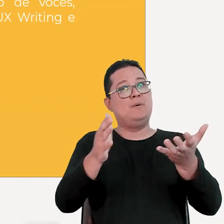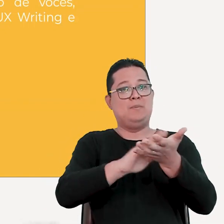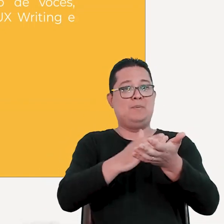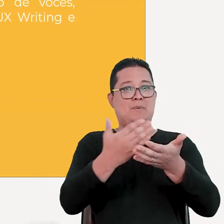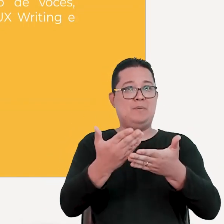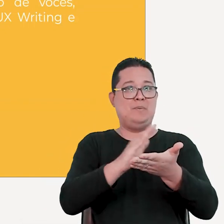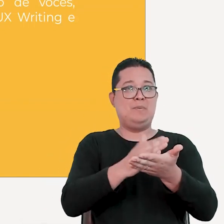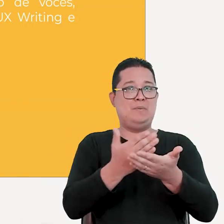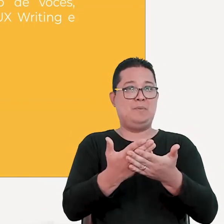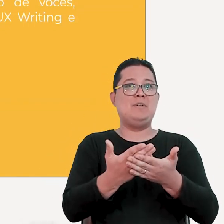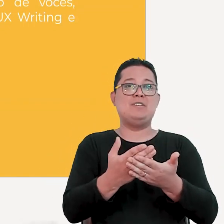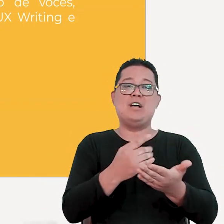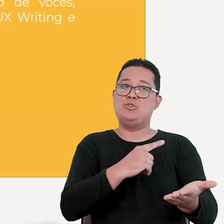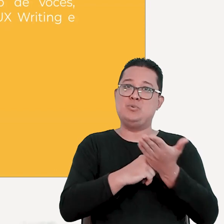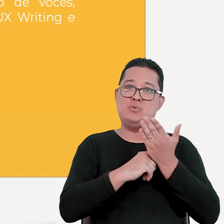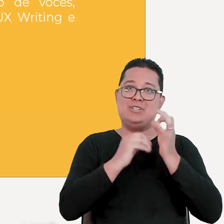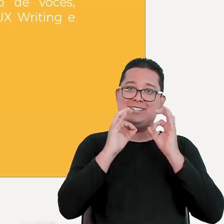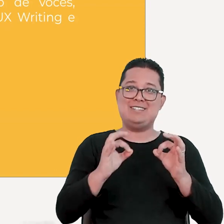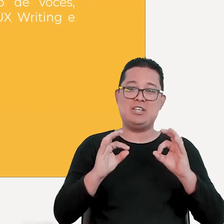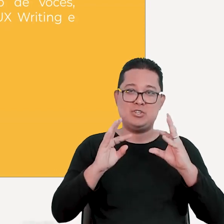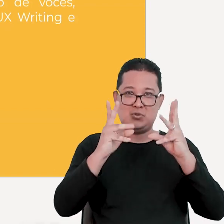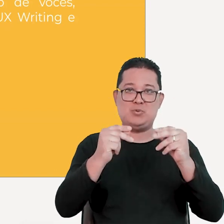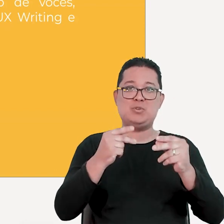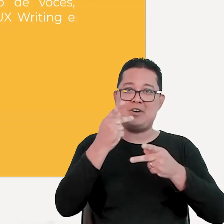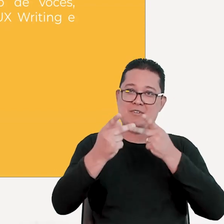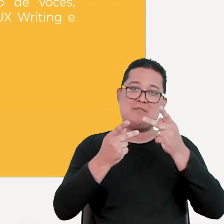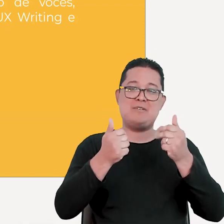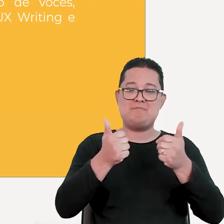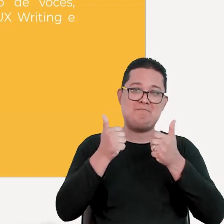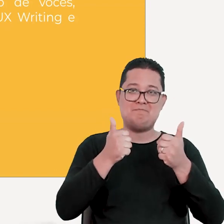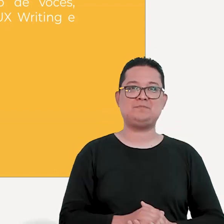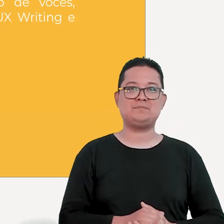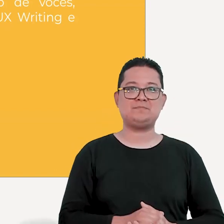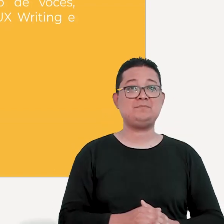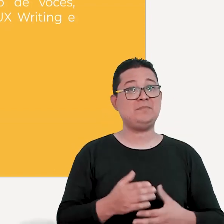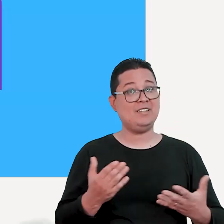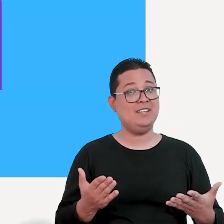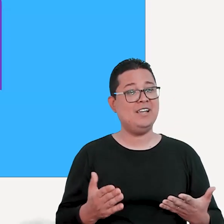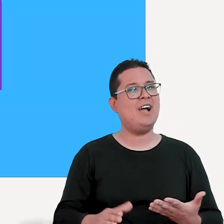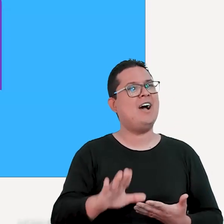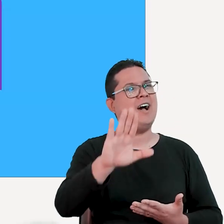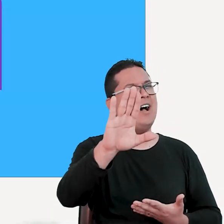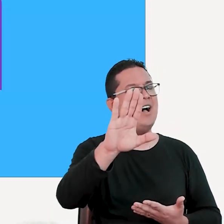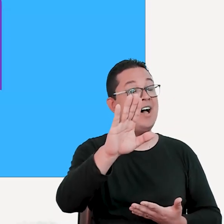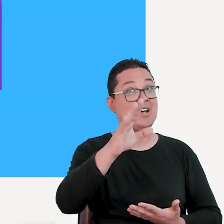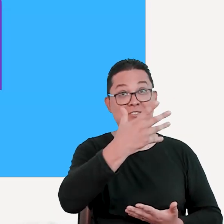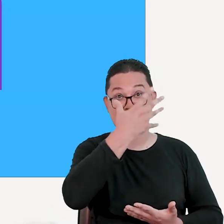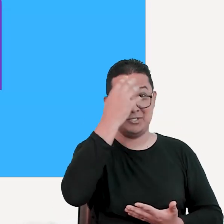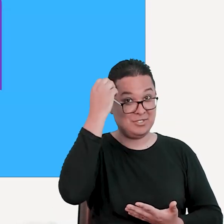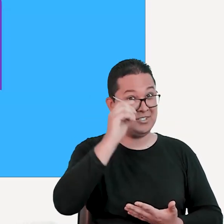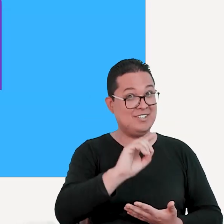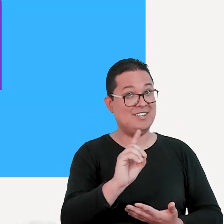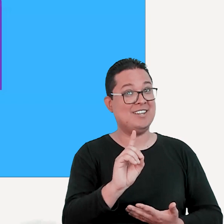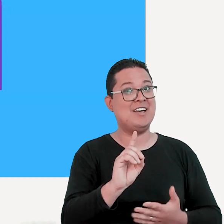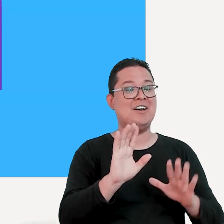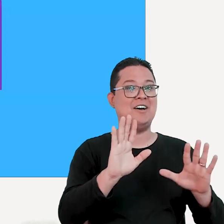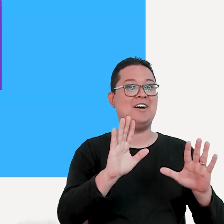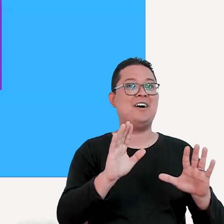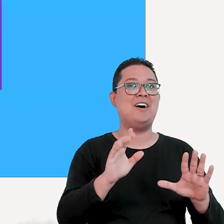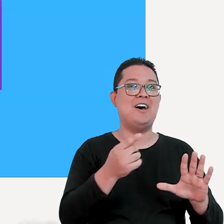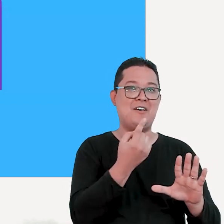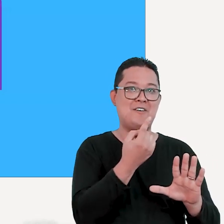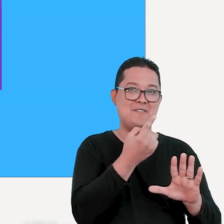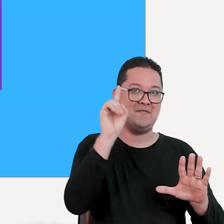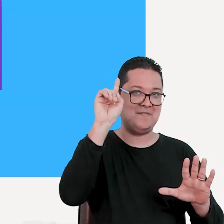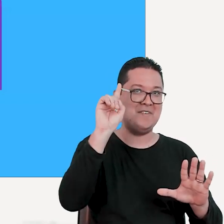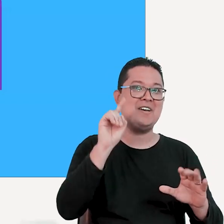sempre nos ajudam com as nossas falas. Bom, gente, e só para finalizar, e agora é de verdade mesmo,